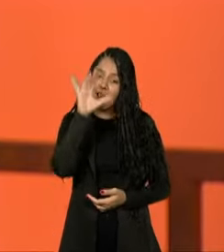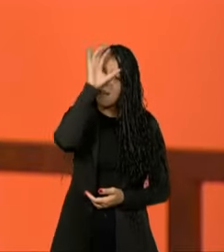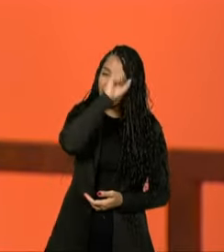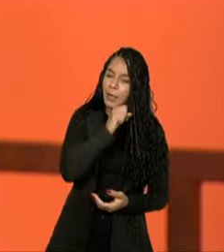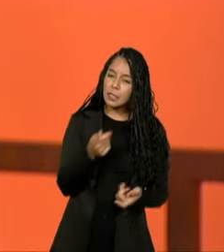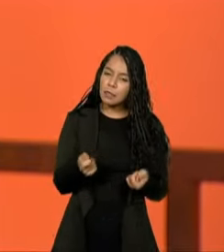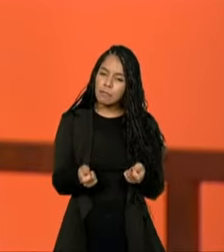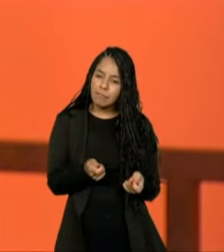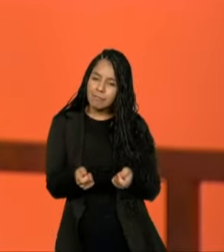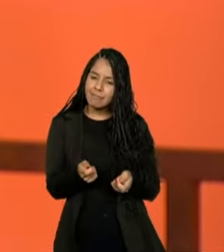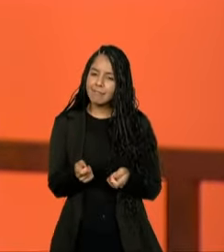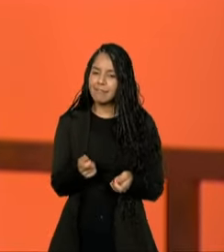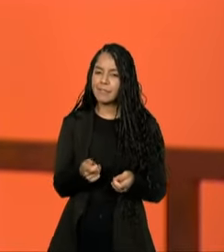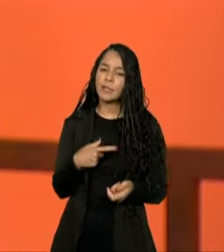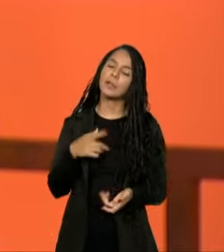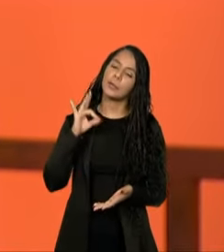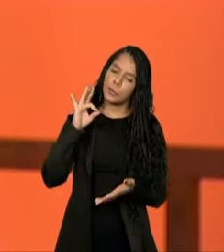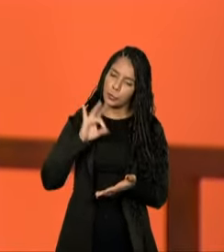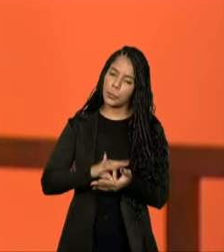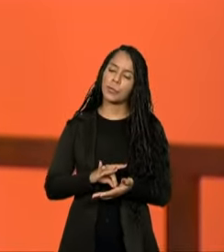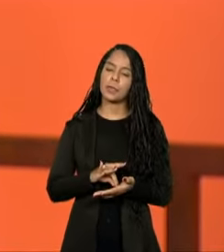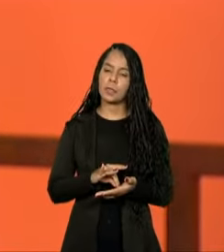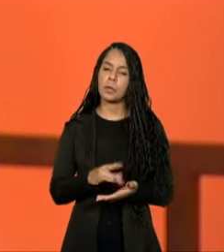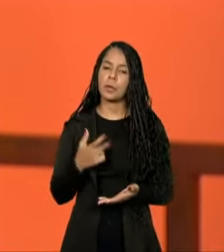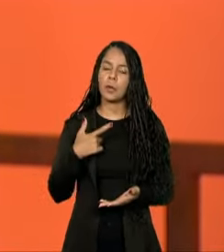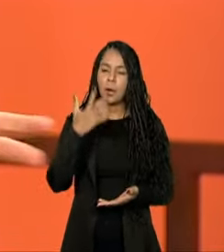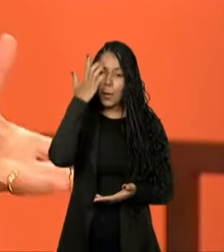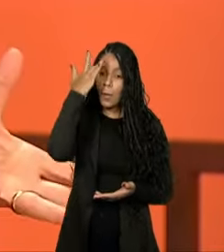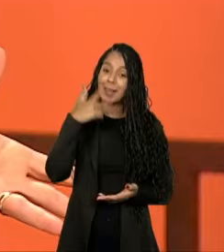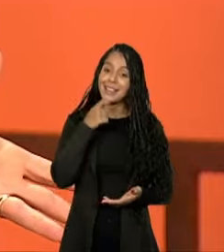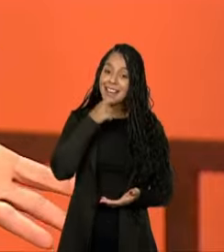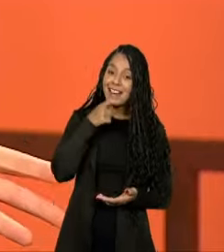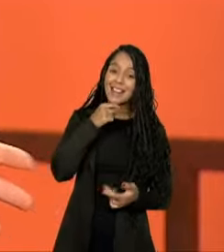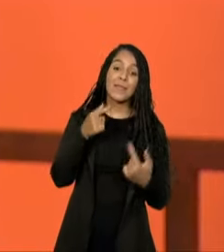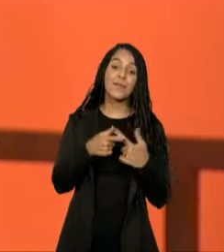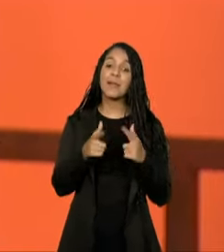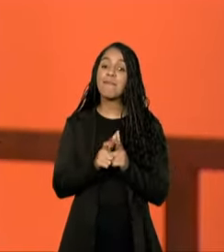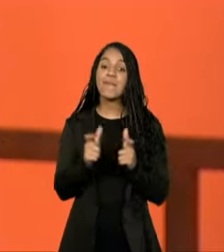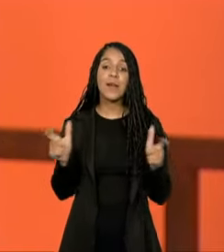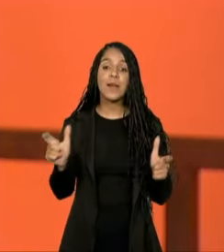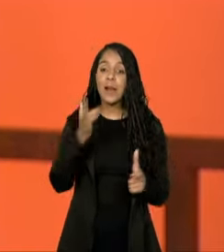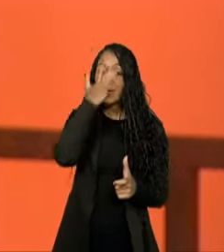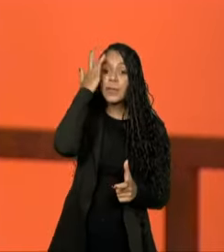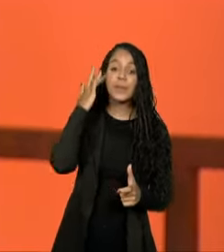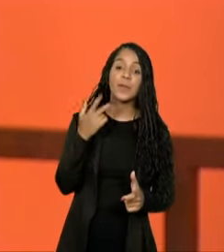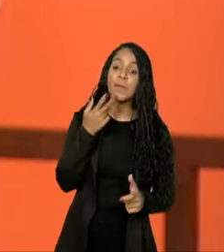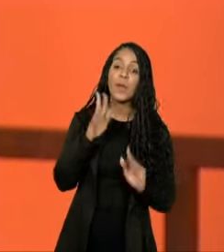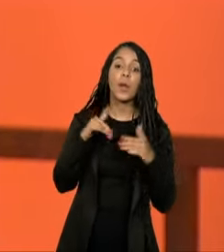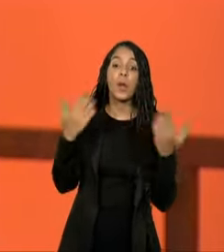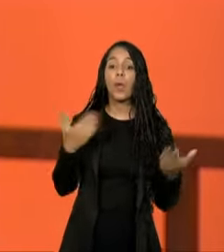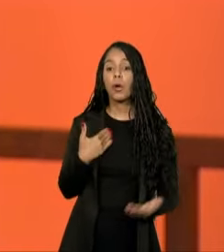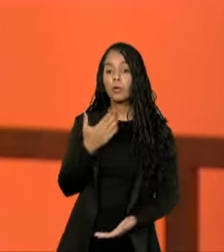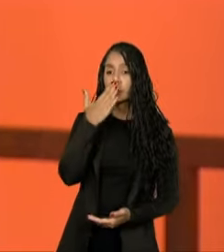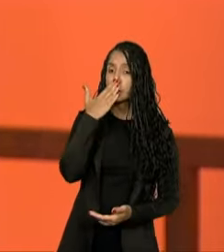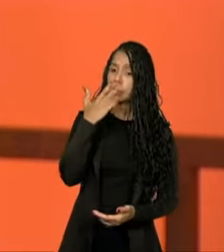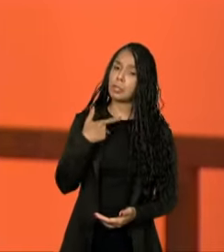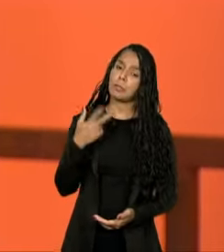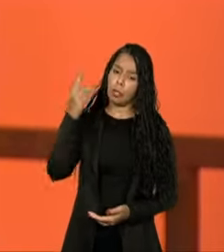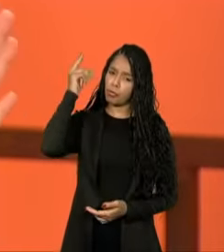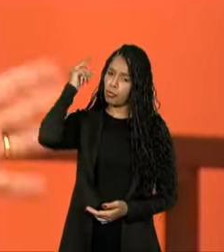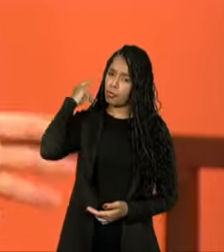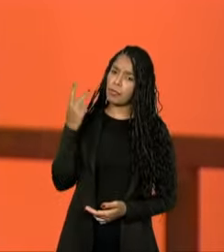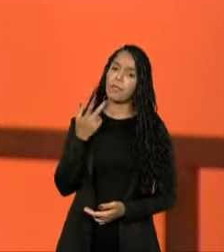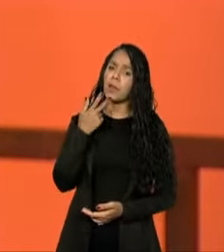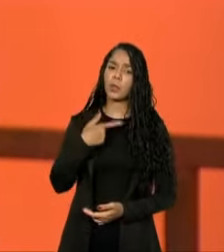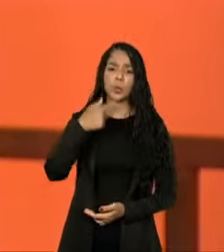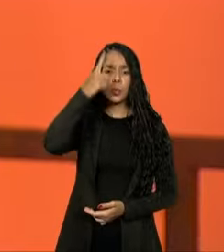a lidar com isso. Eu, de fato, eu acho até gozado porque a maioria das pessoas não diz, né, o seu time. E antigamente era muito comum que